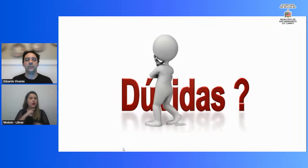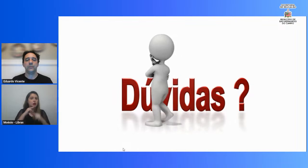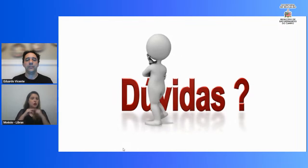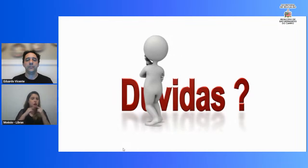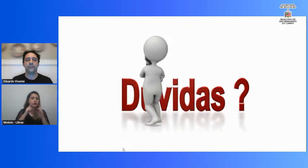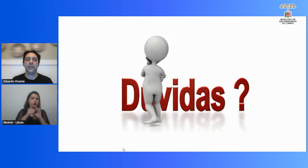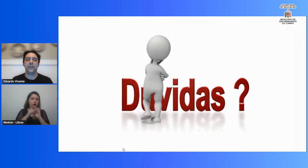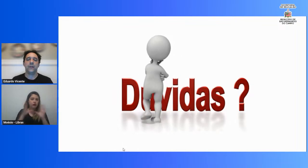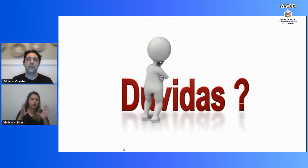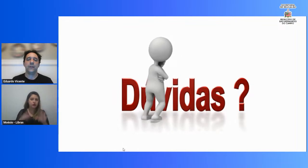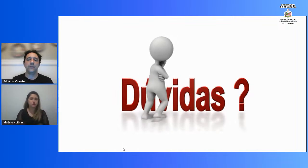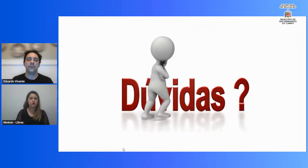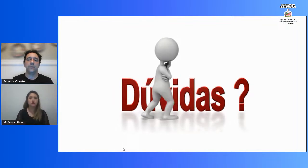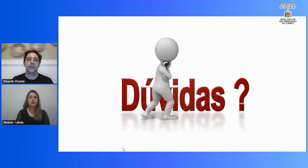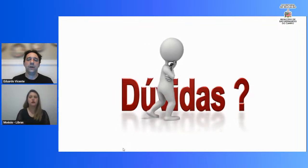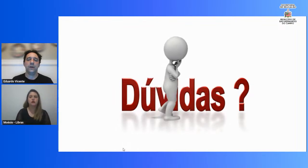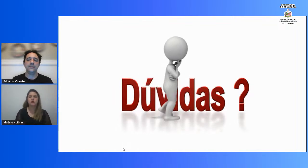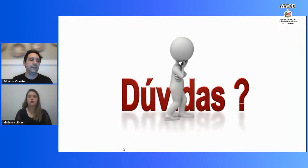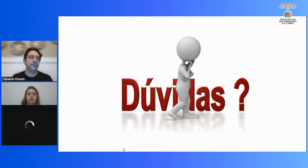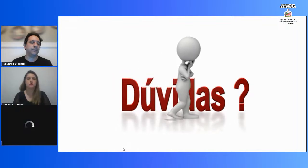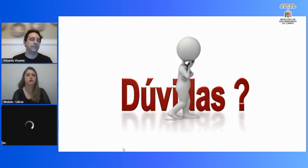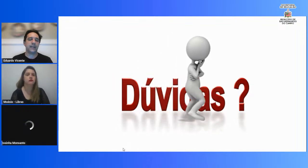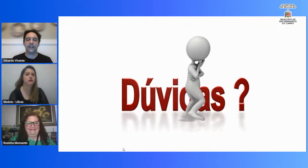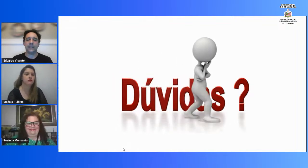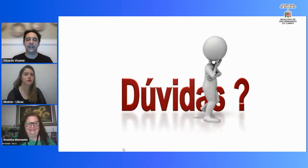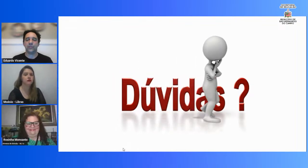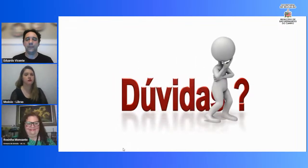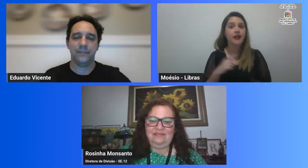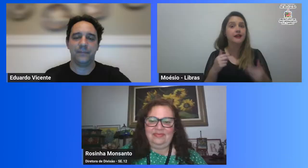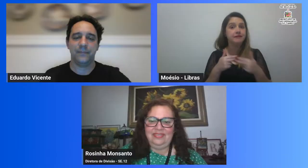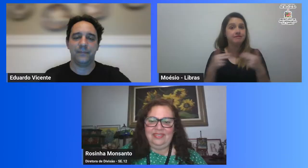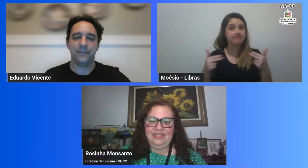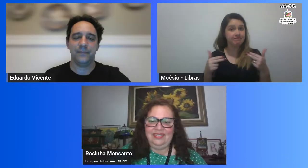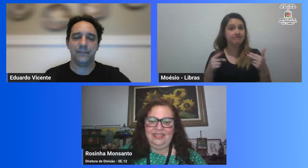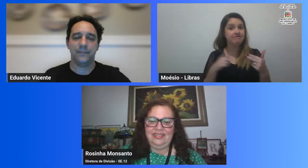vontade. Rosa, Kátia.